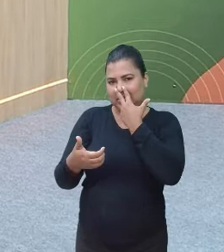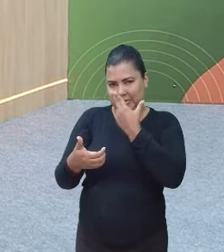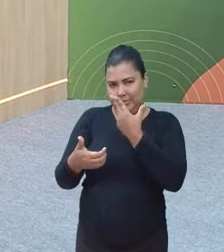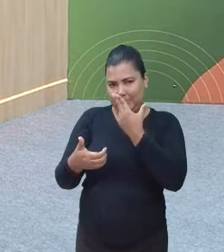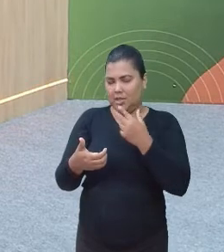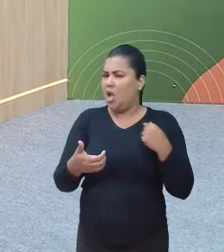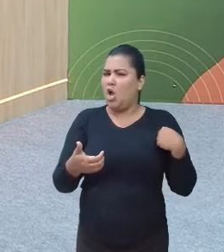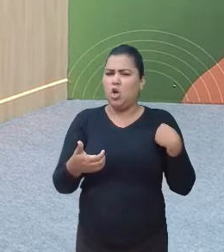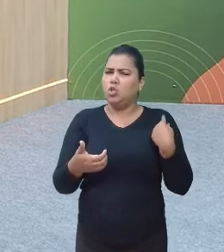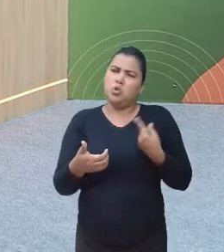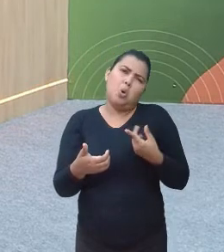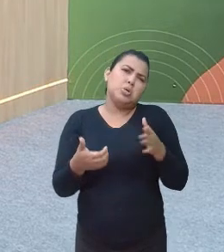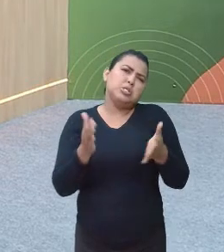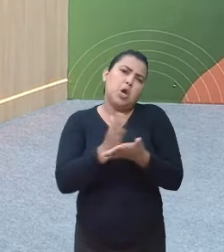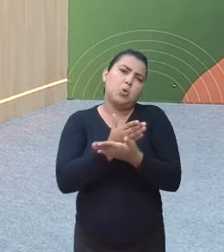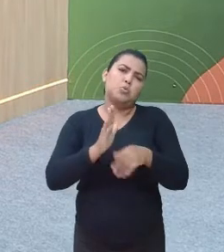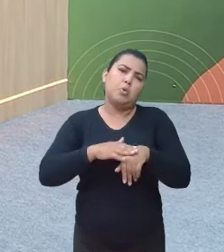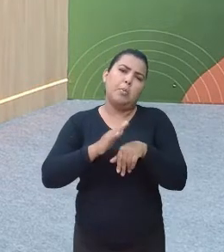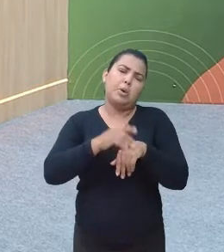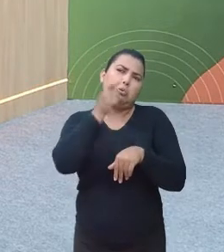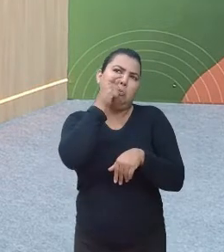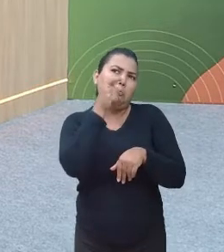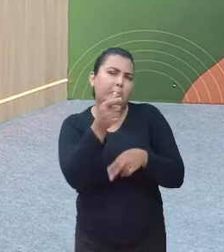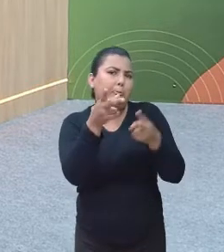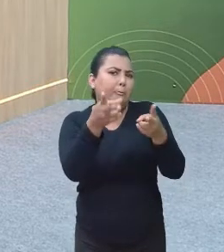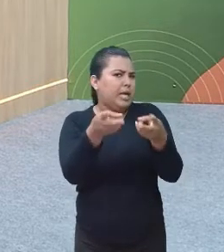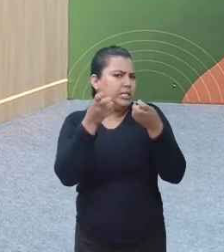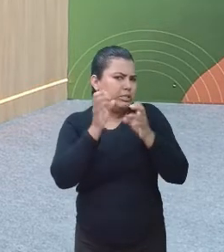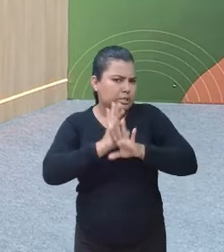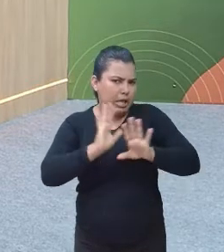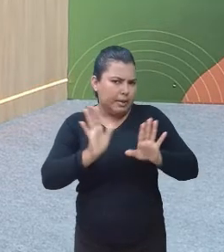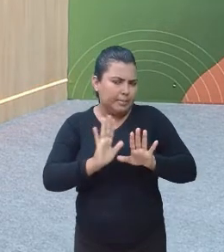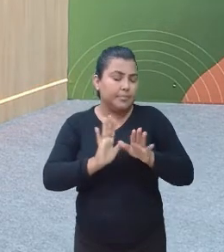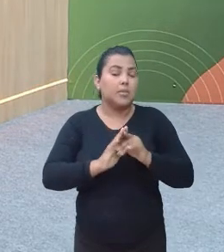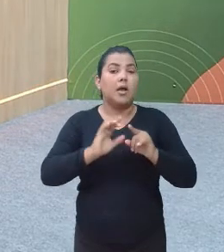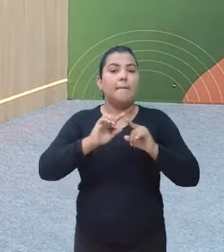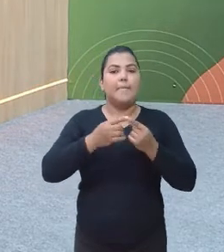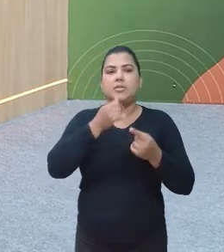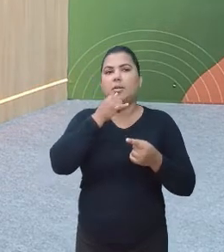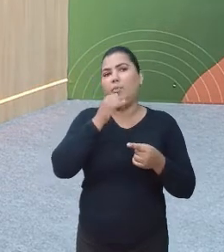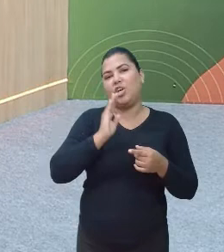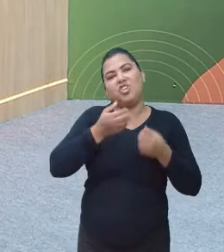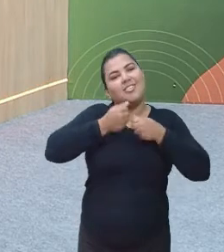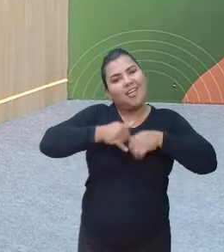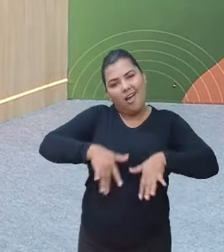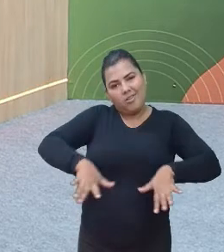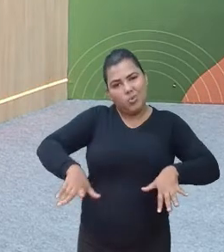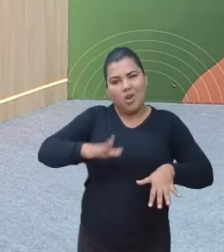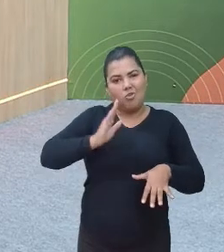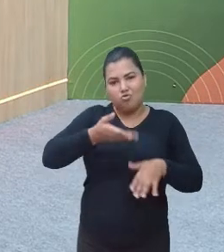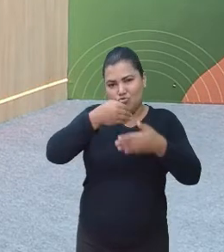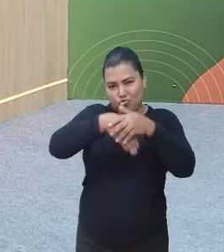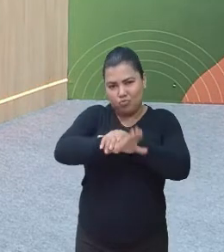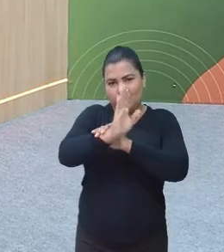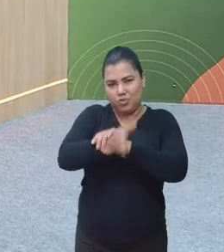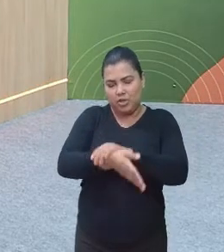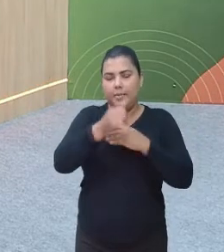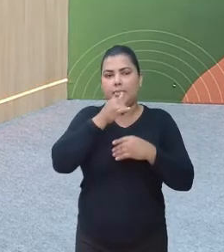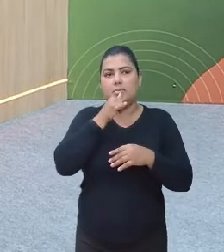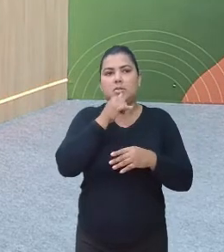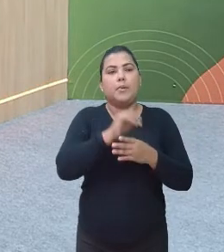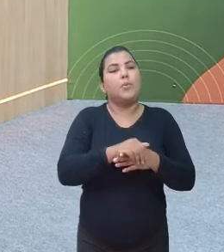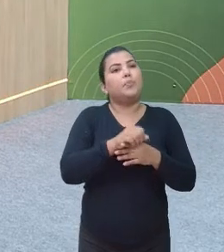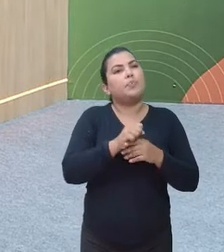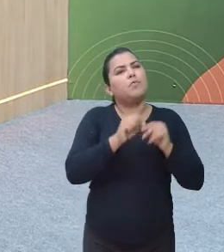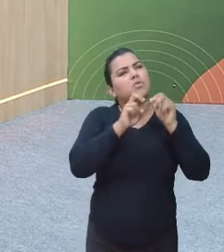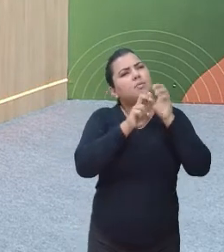prestando tanta atenção a isso, porque isso já é natural. A gente vê uma imagem real e quando ela é traduzida, ela é transportada para